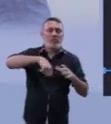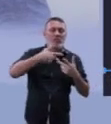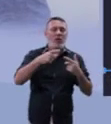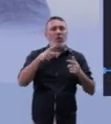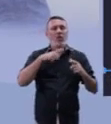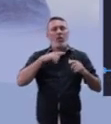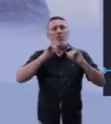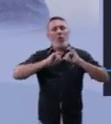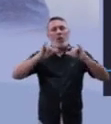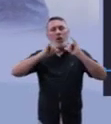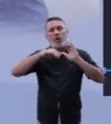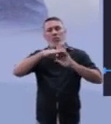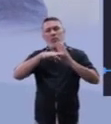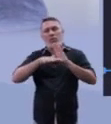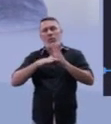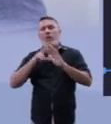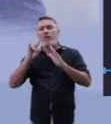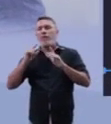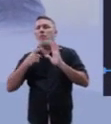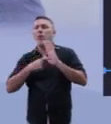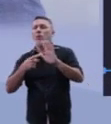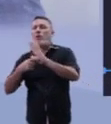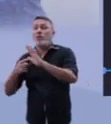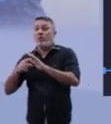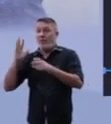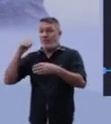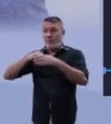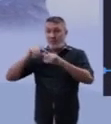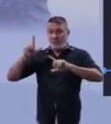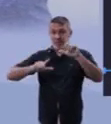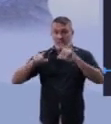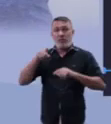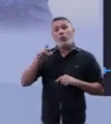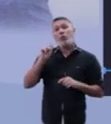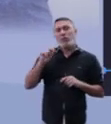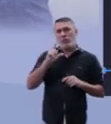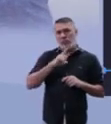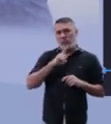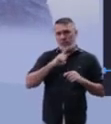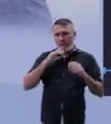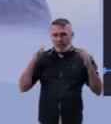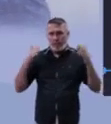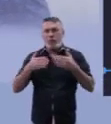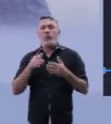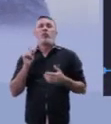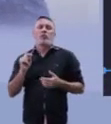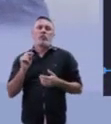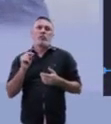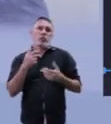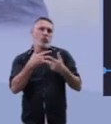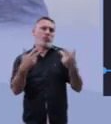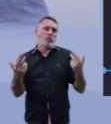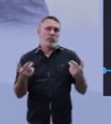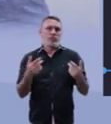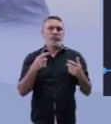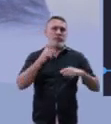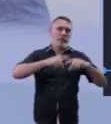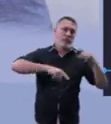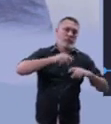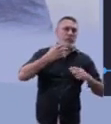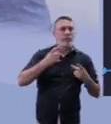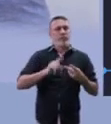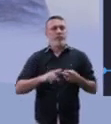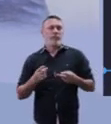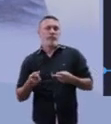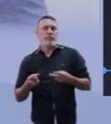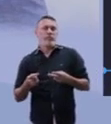geralmente, as propagandas que vão ser passadas ali naquele programa de culinária são propagandas voltadas para, né, alguma coisa,